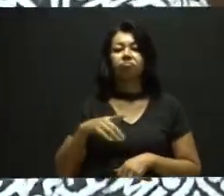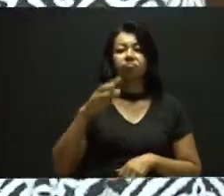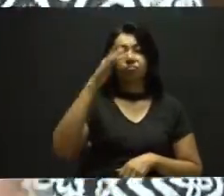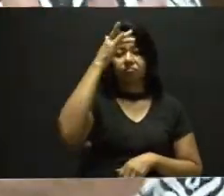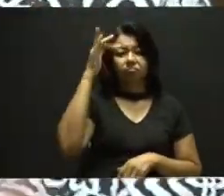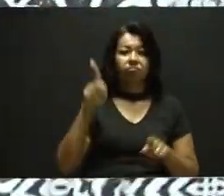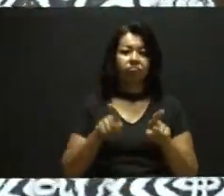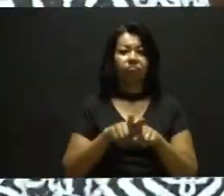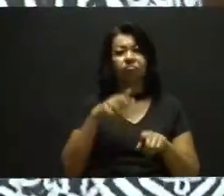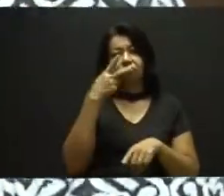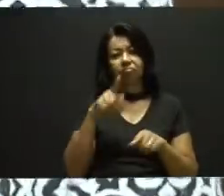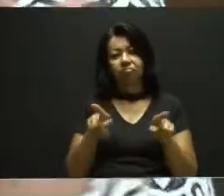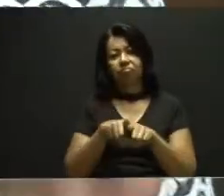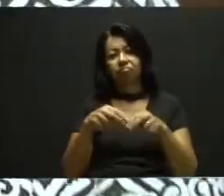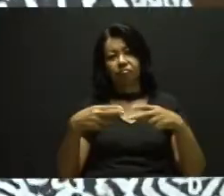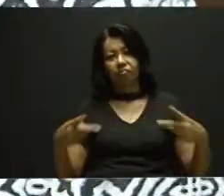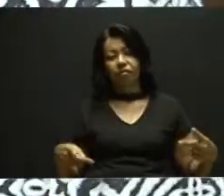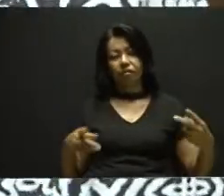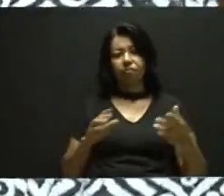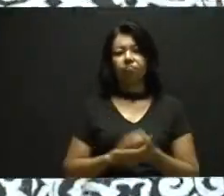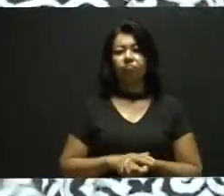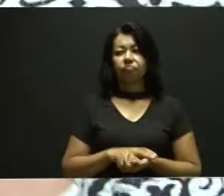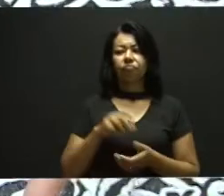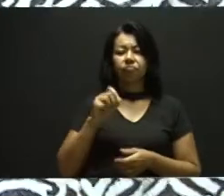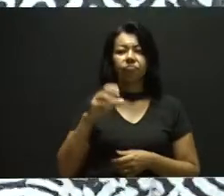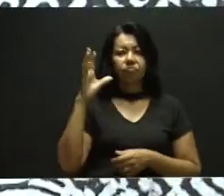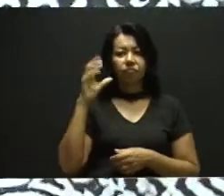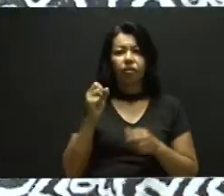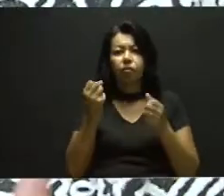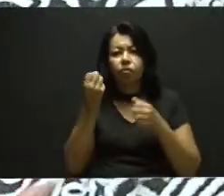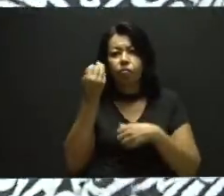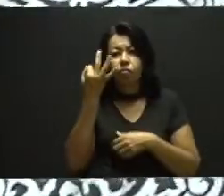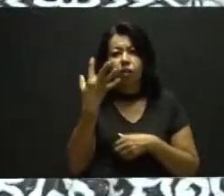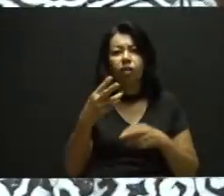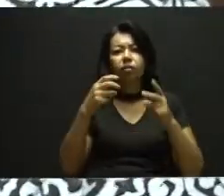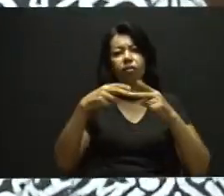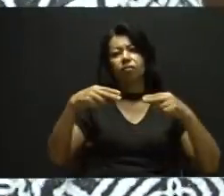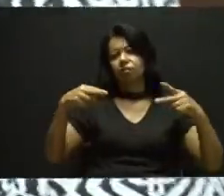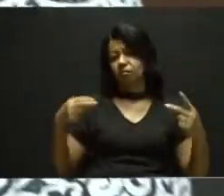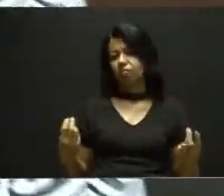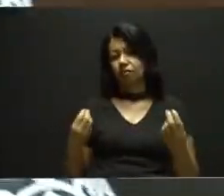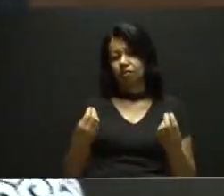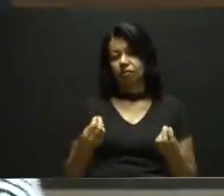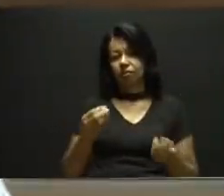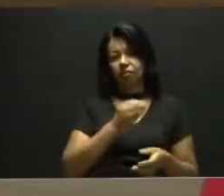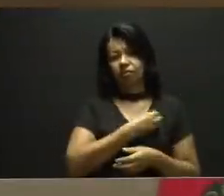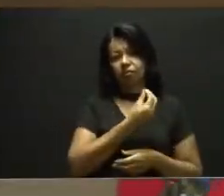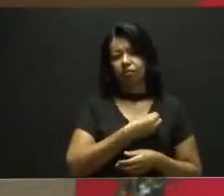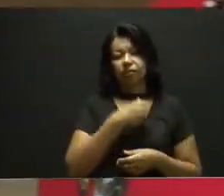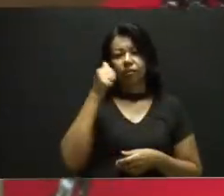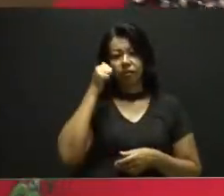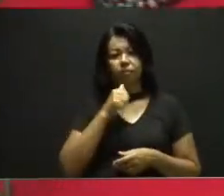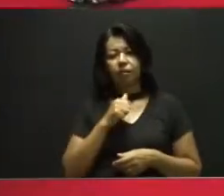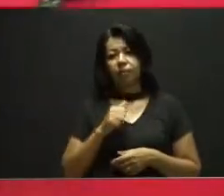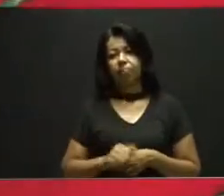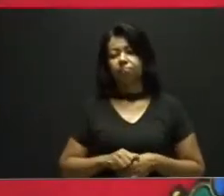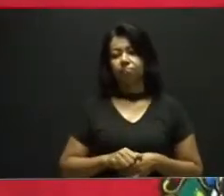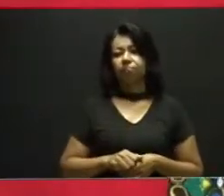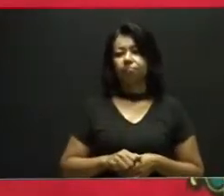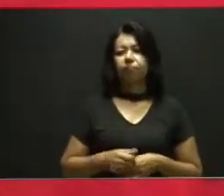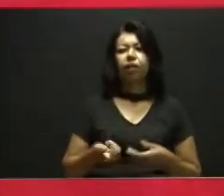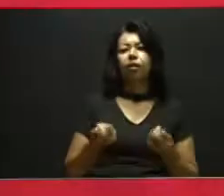silvia eu vou dizer o que eu ouvi gente quantas premiações inclusive aquele livro que ela deu né pra